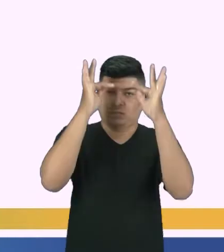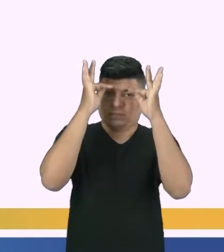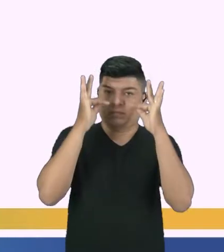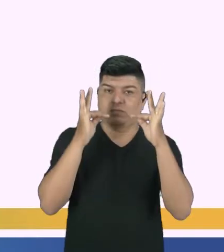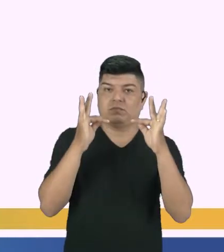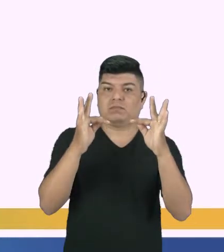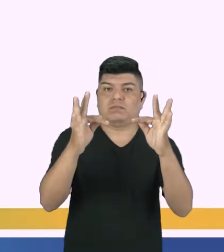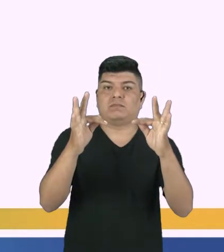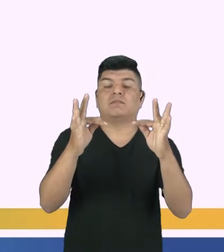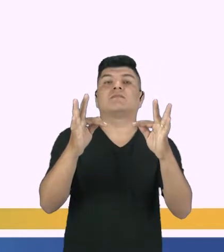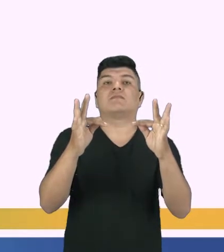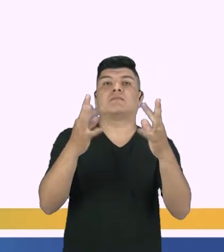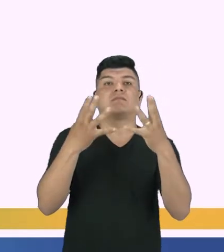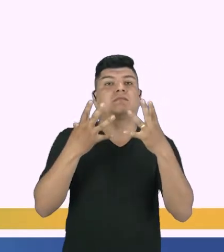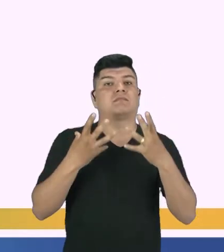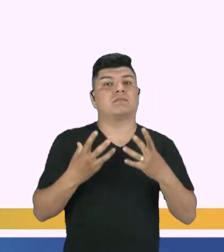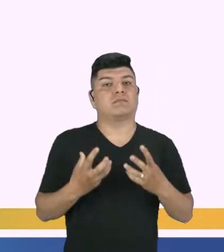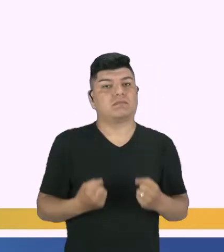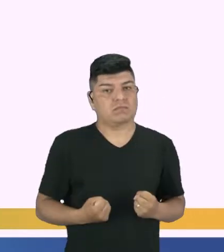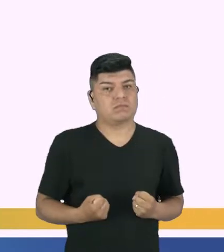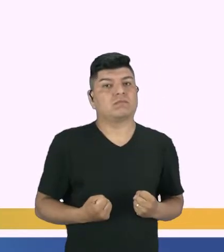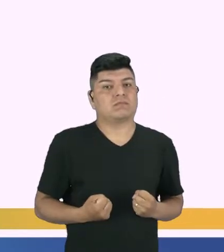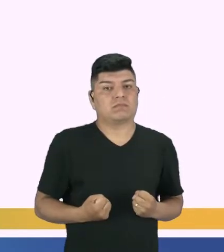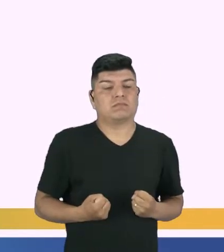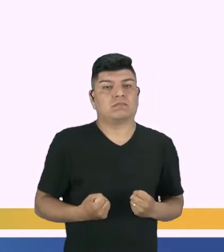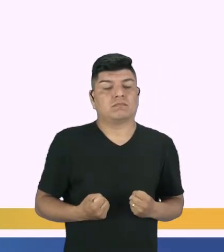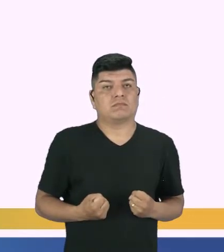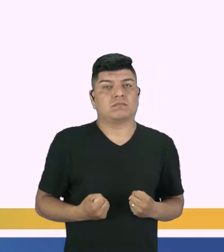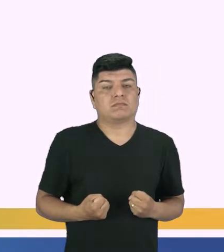seus aderentes, né, aqueles que aderem a ela,